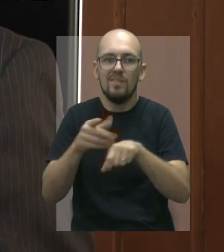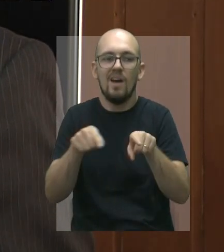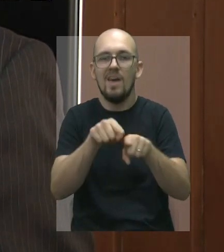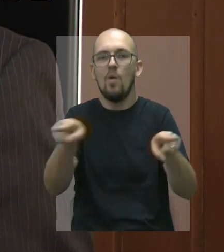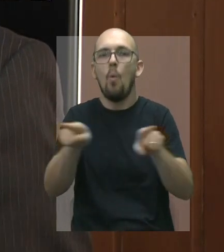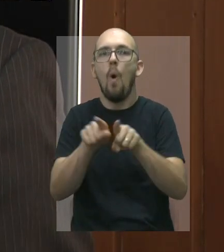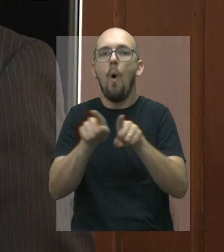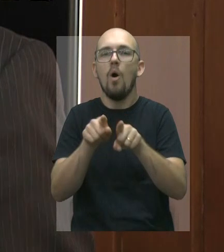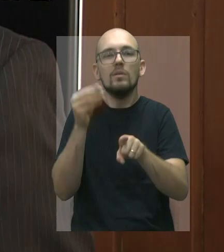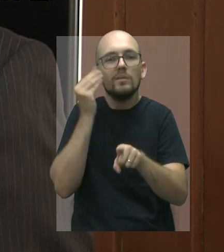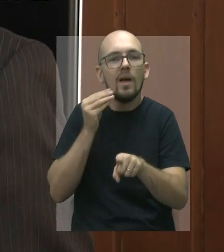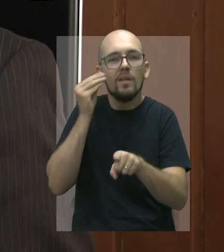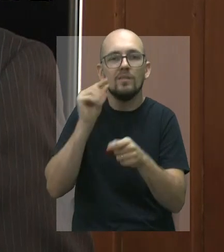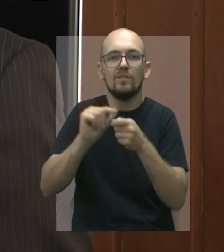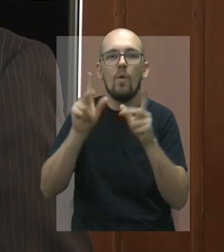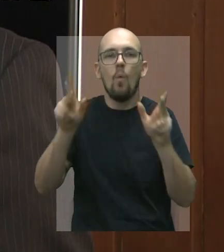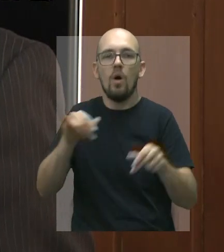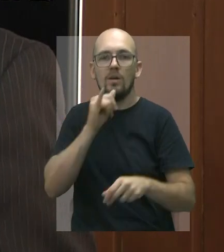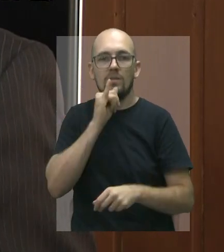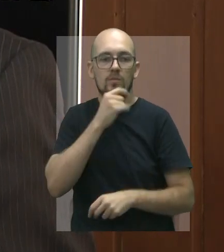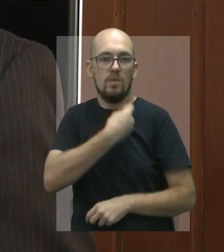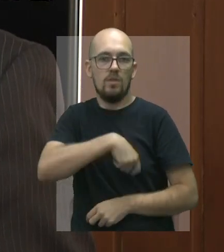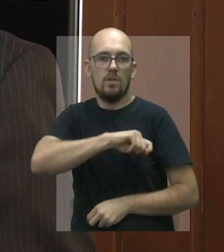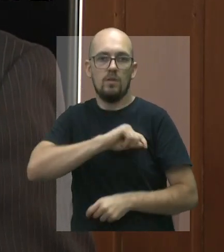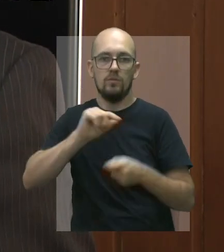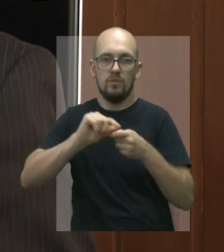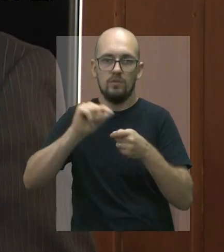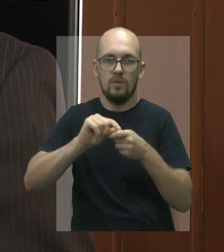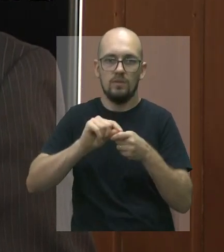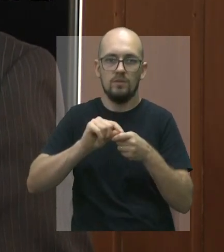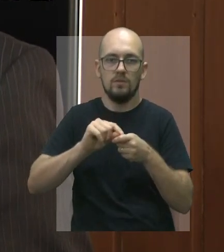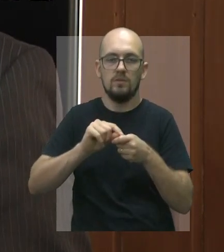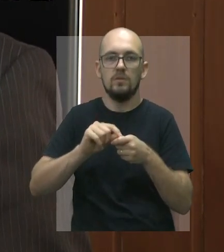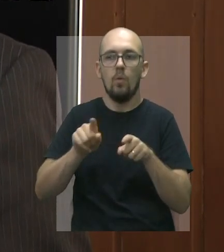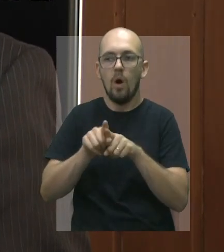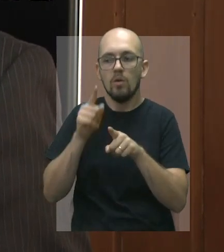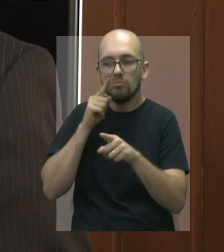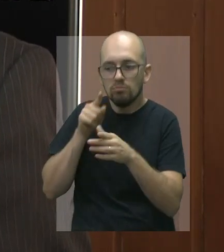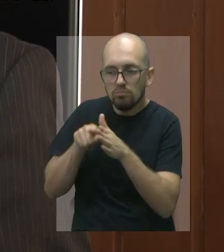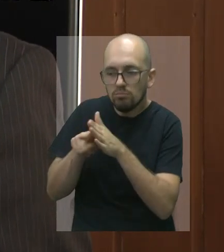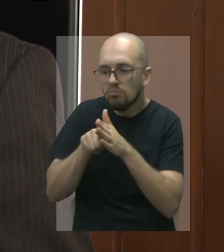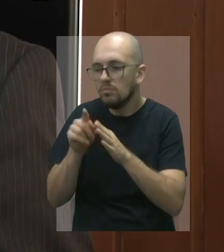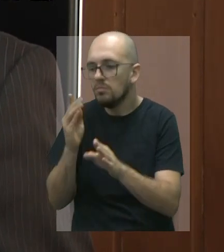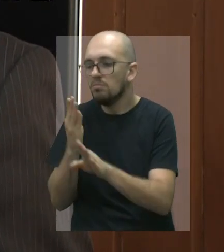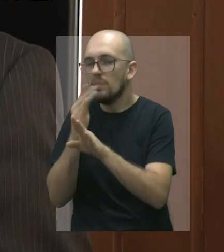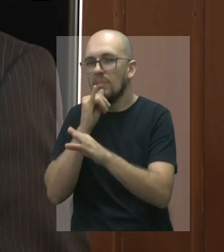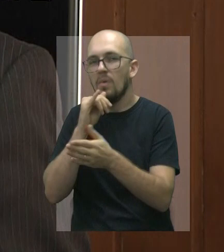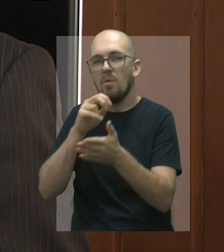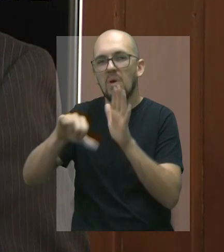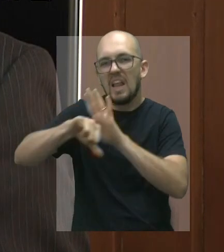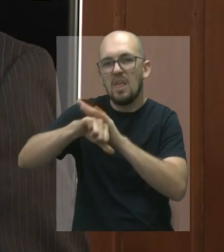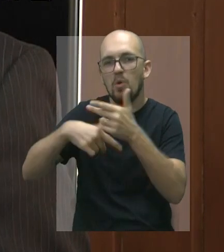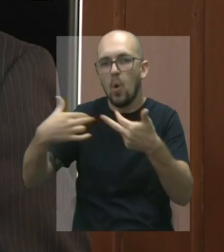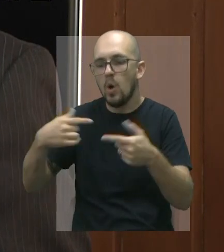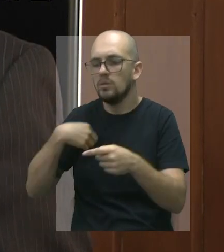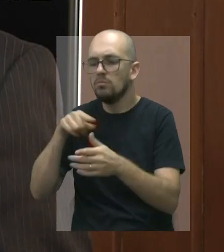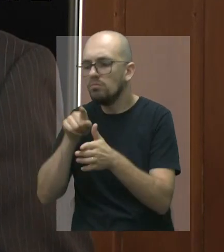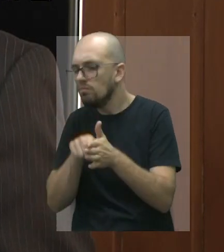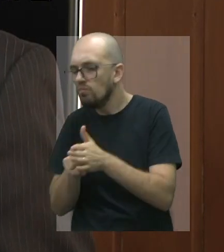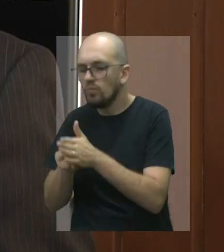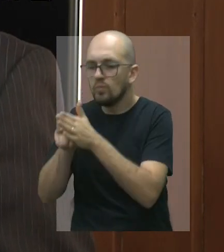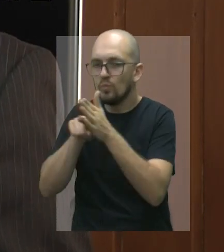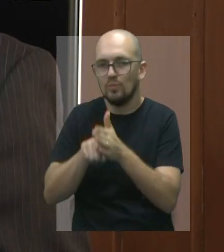tentem fazer o que o delegado de polícia faz, analisar os fatos levados a eles e aplicar o direito,